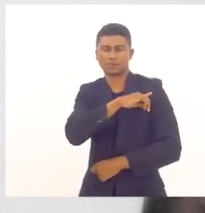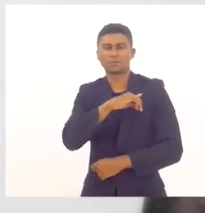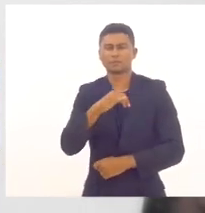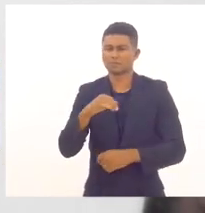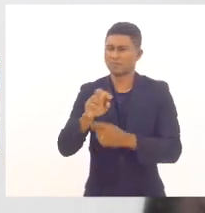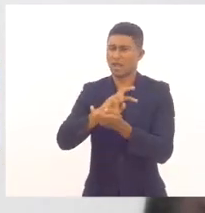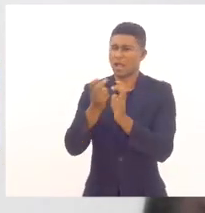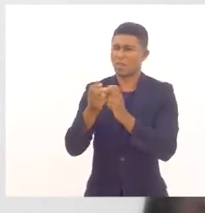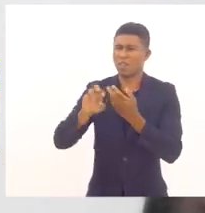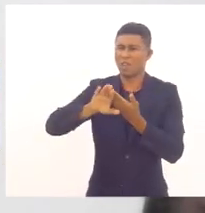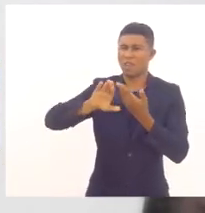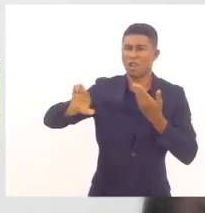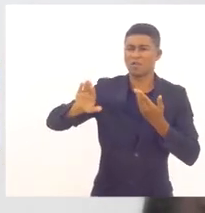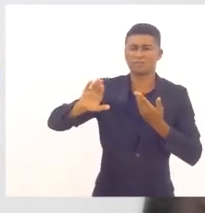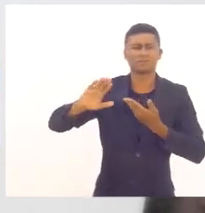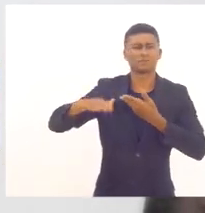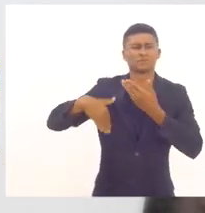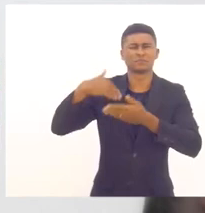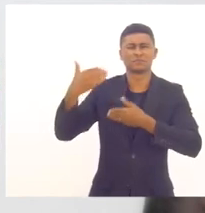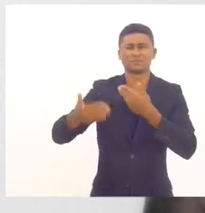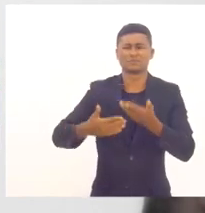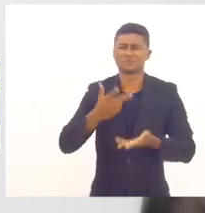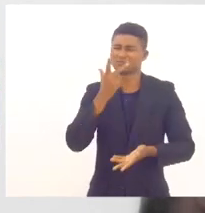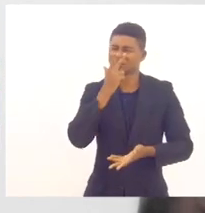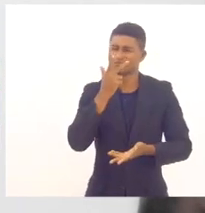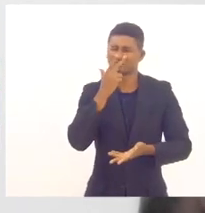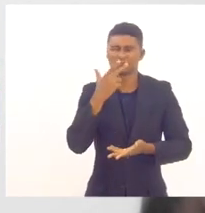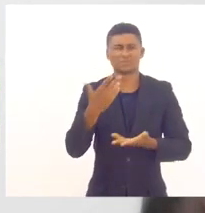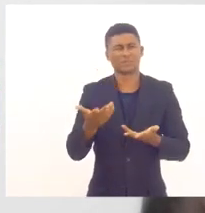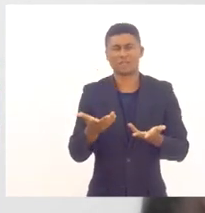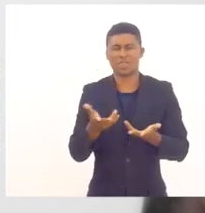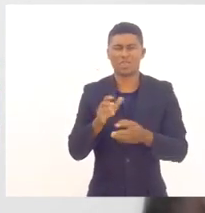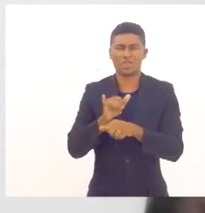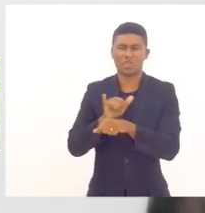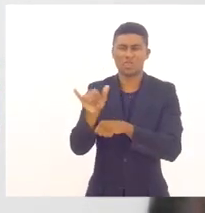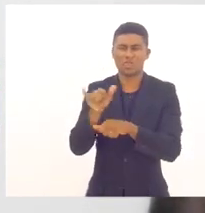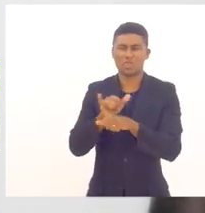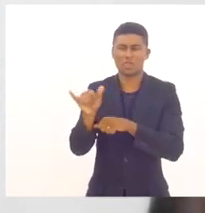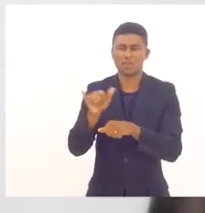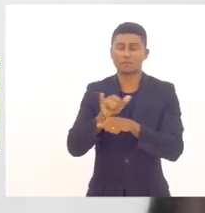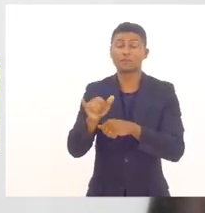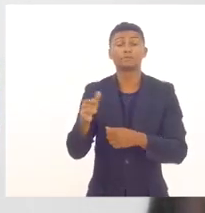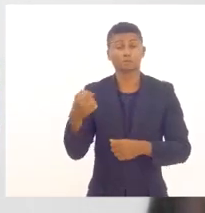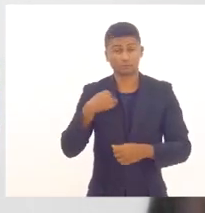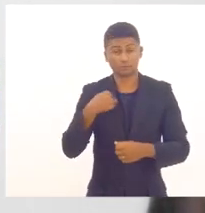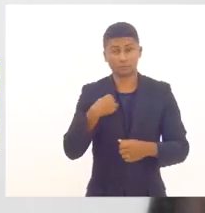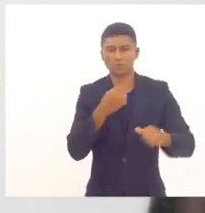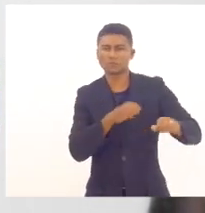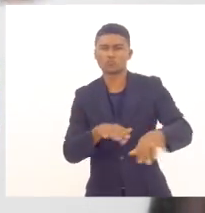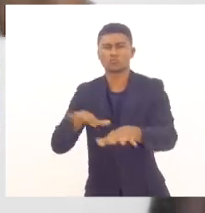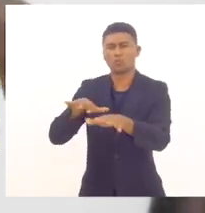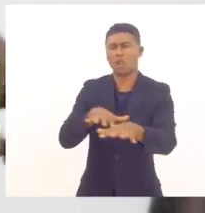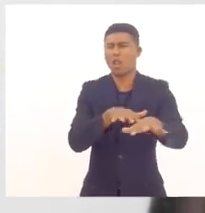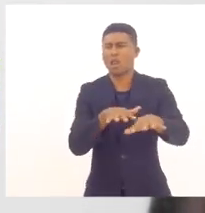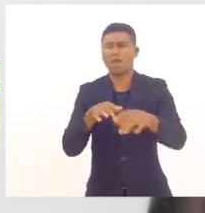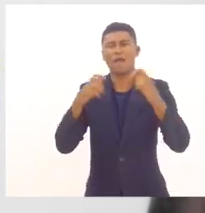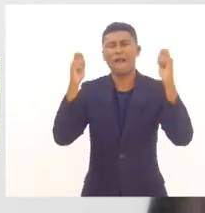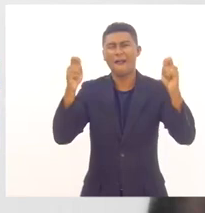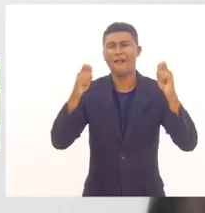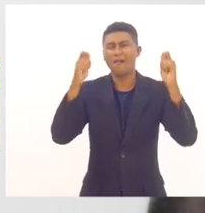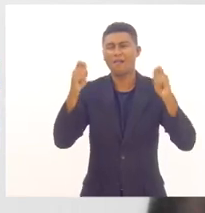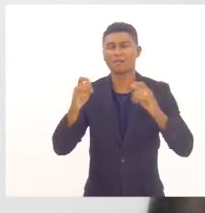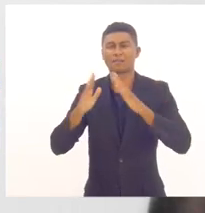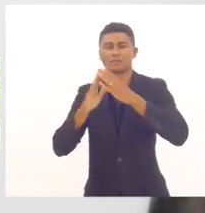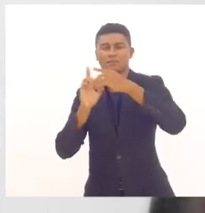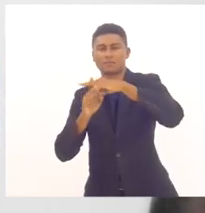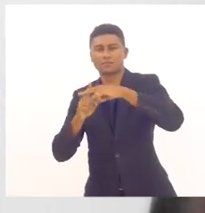um monte de sapo dando rabo de arraia, meia lua. E eu fiz uma passeata da Candelária para